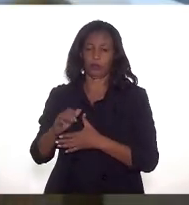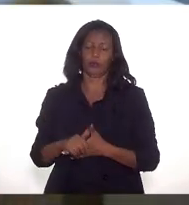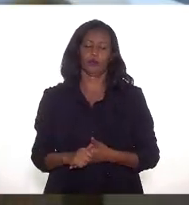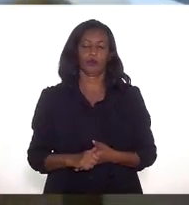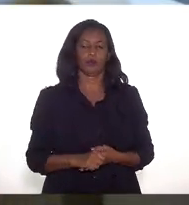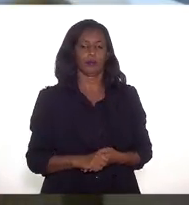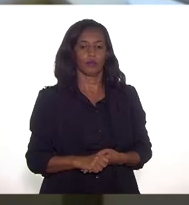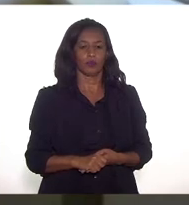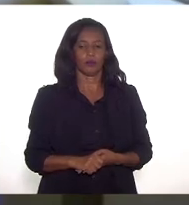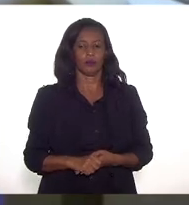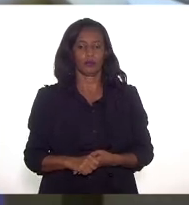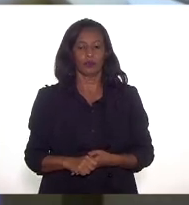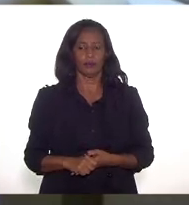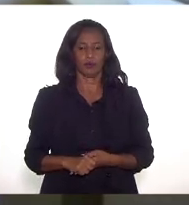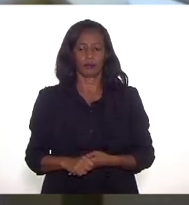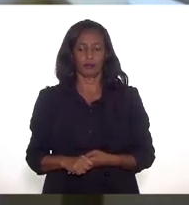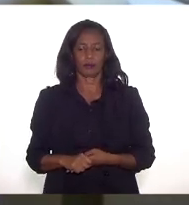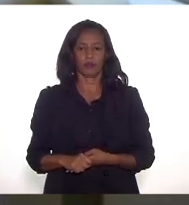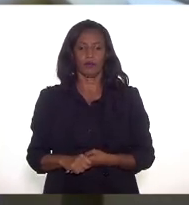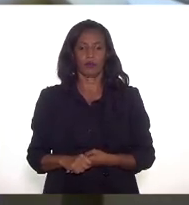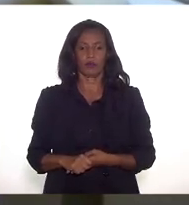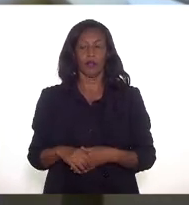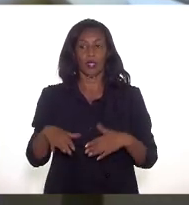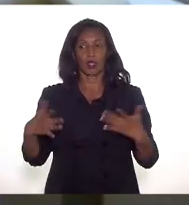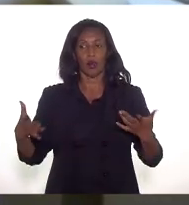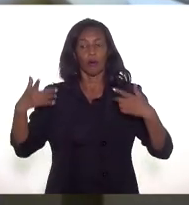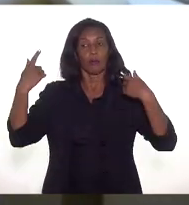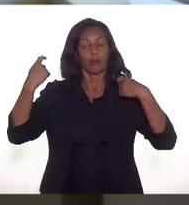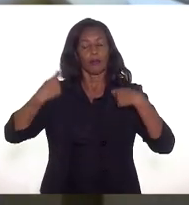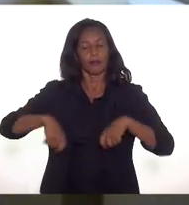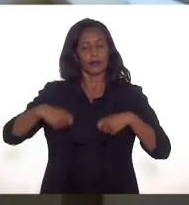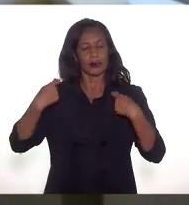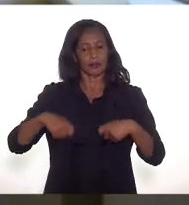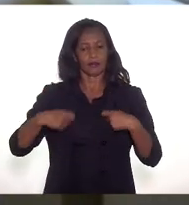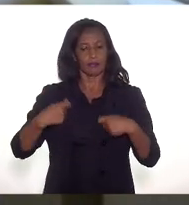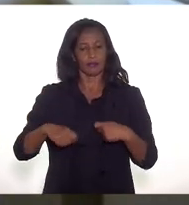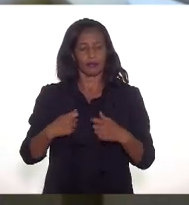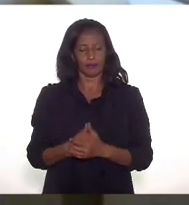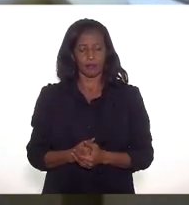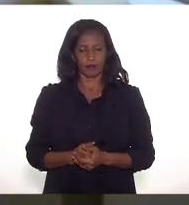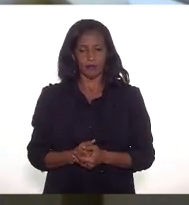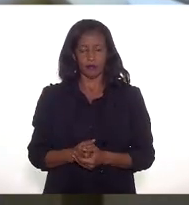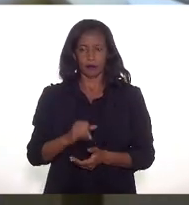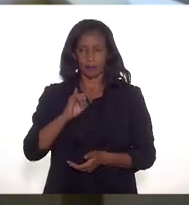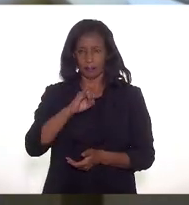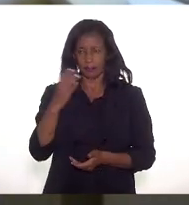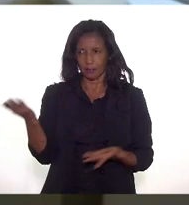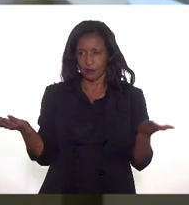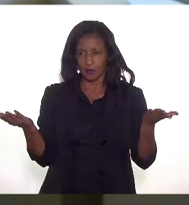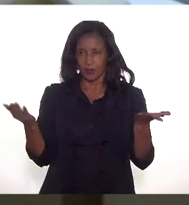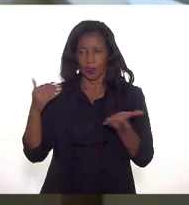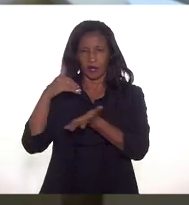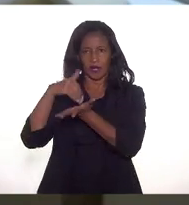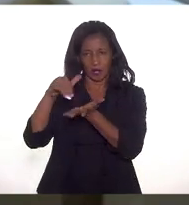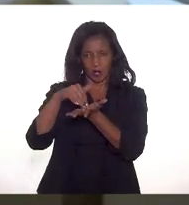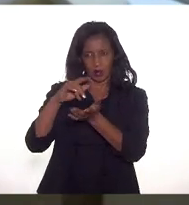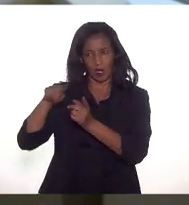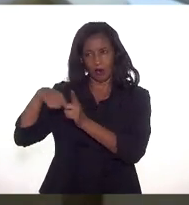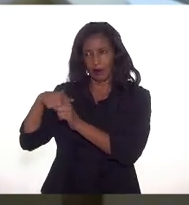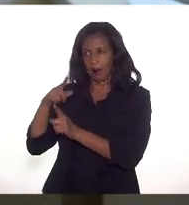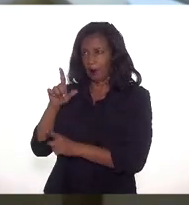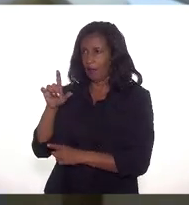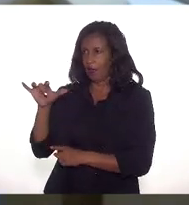captação. Então, é necessário, senhores secretários de Leonardo Lobo,